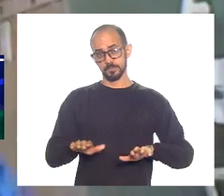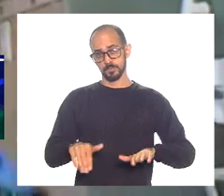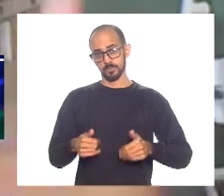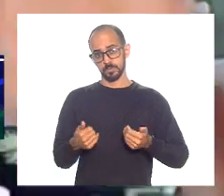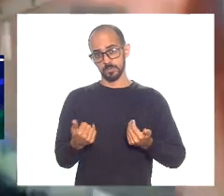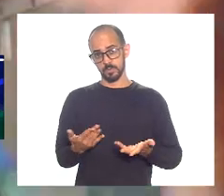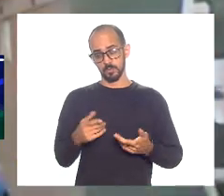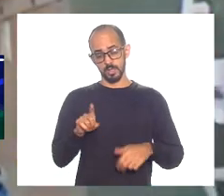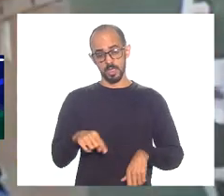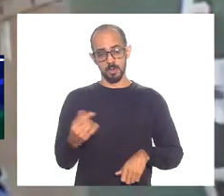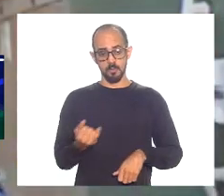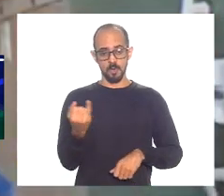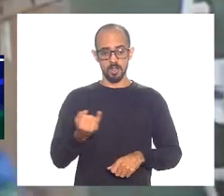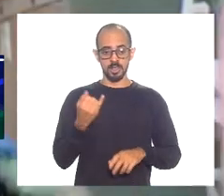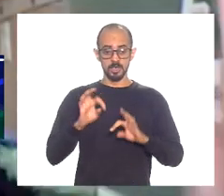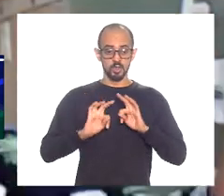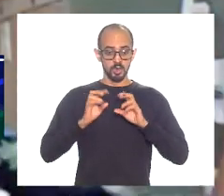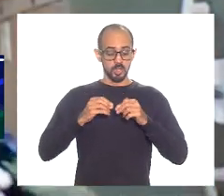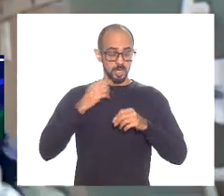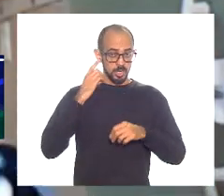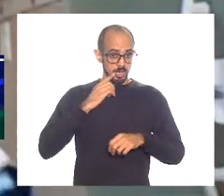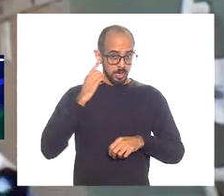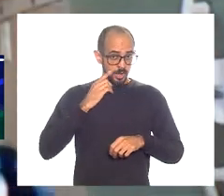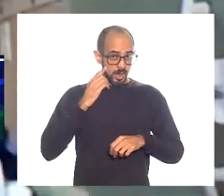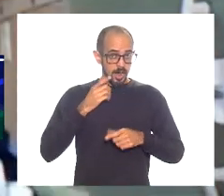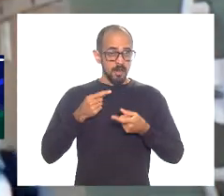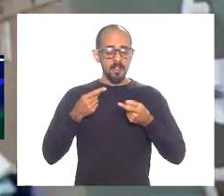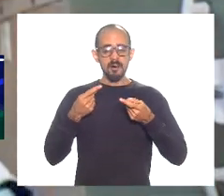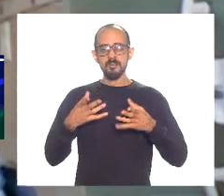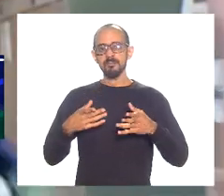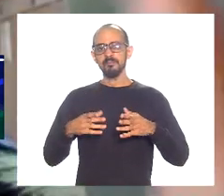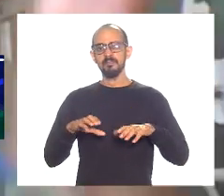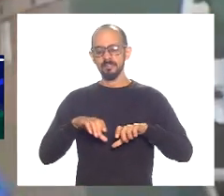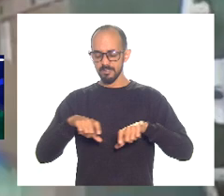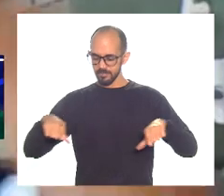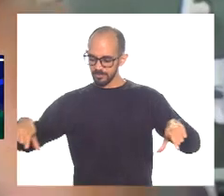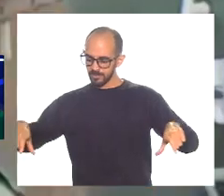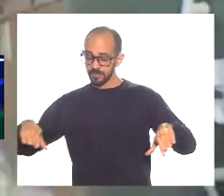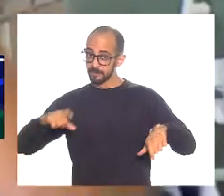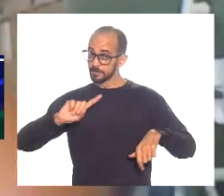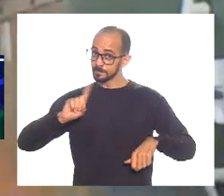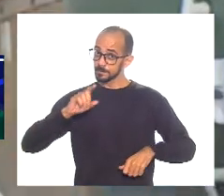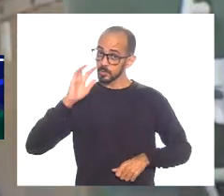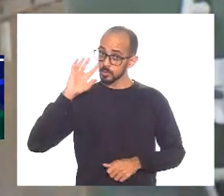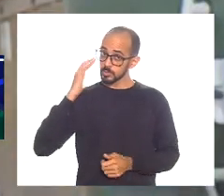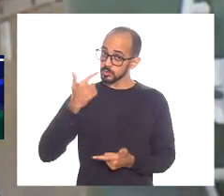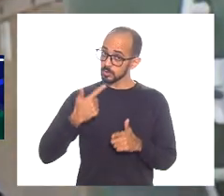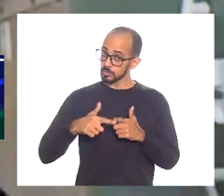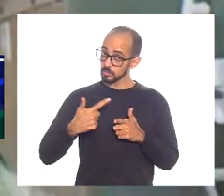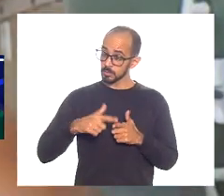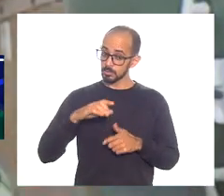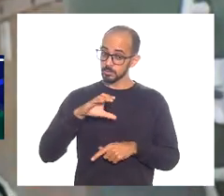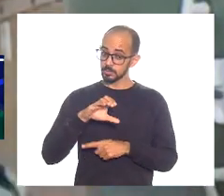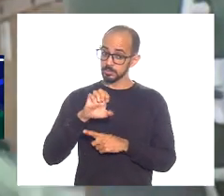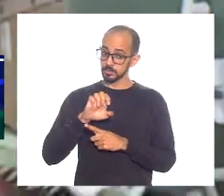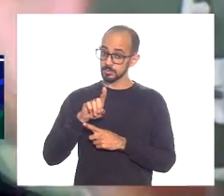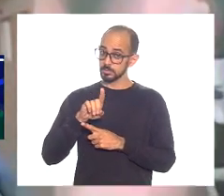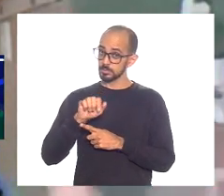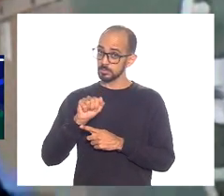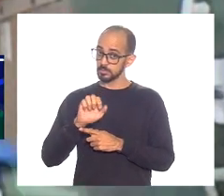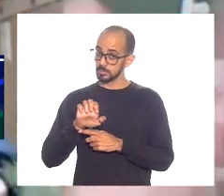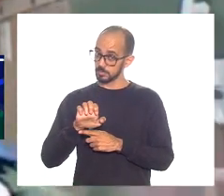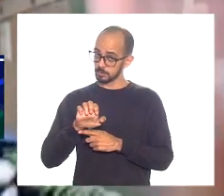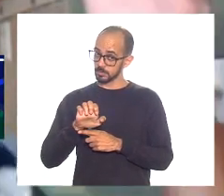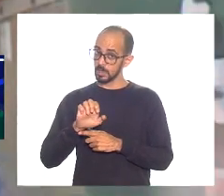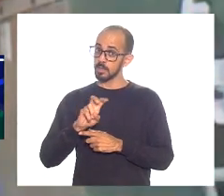é importante que todos os deputados saibam que privatizar o esgoto não resolve o problema da SEDAI. Vai sim encher o